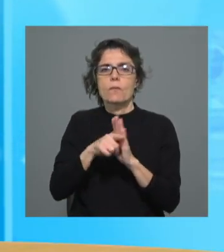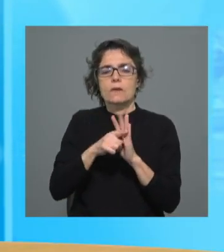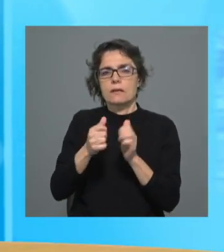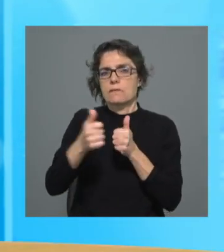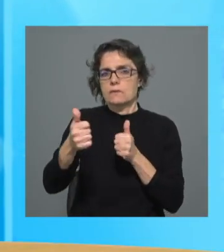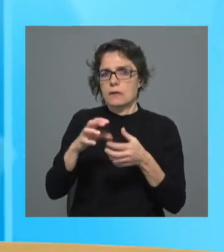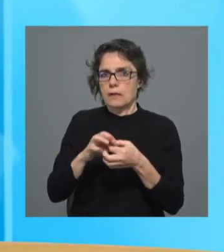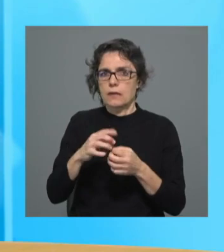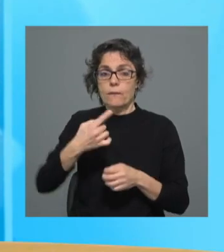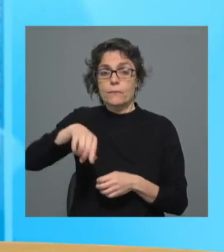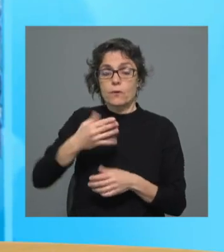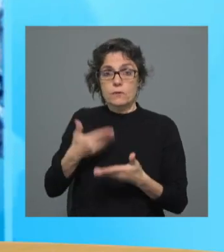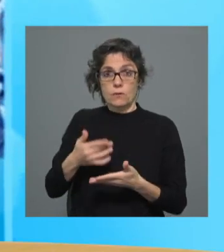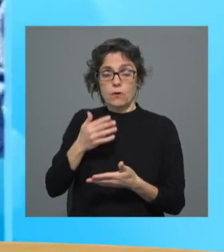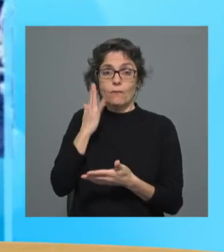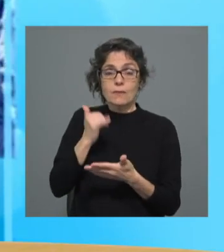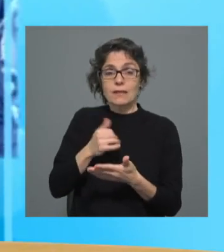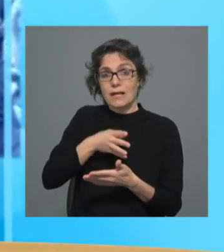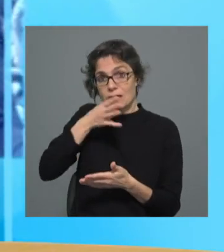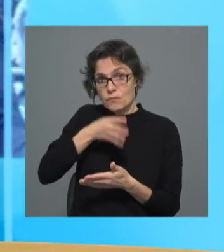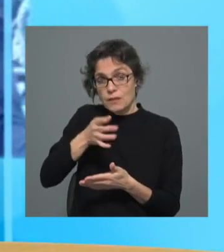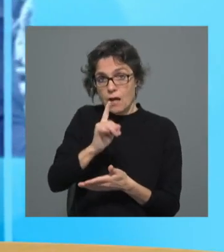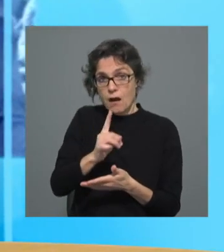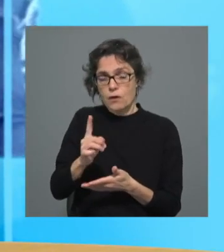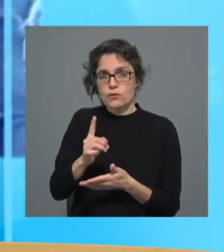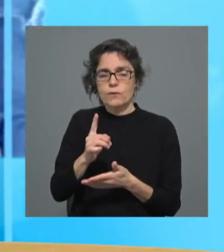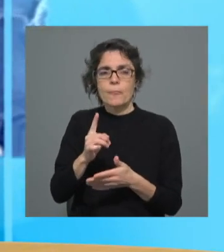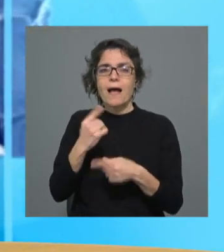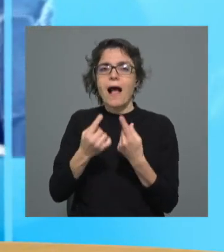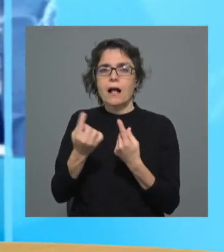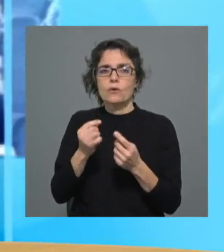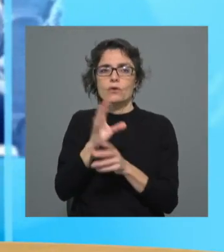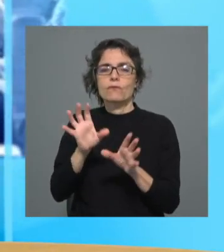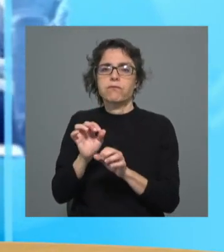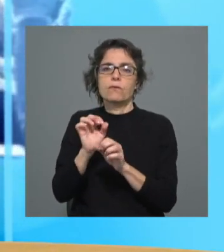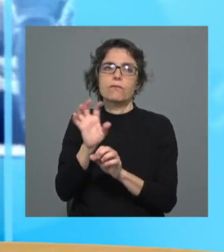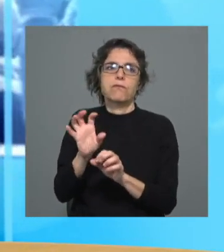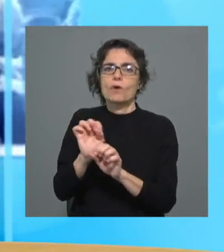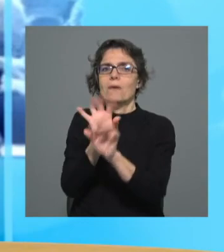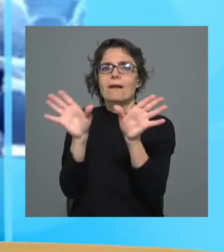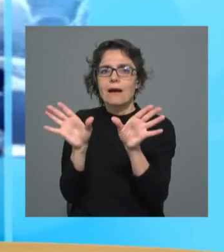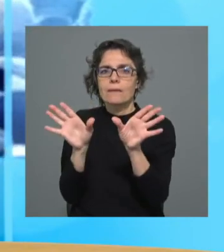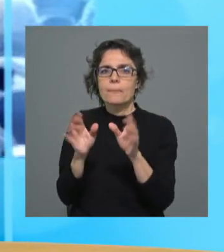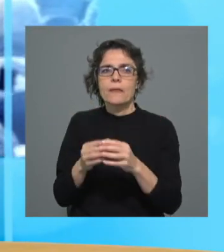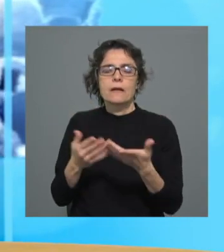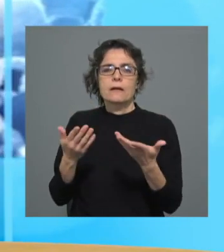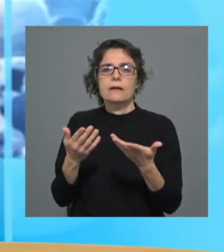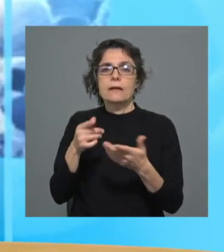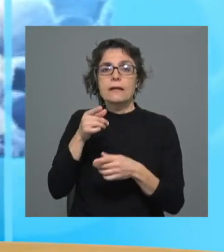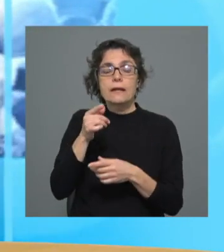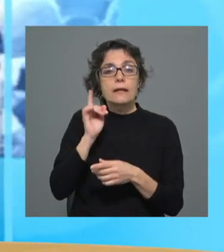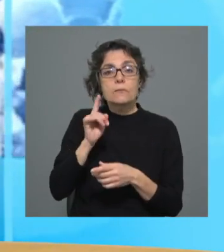tentamos explicar não pode ser uma barreira a quem não entende. E, portanto, eu acho que houve estas falhas de comunicação, como tu dizes muito